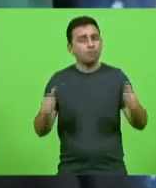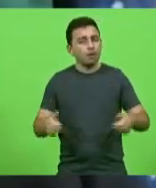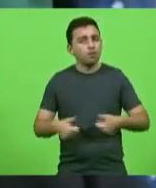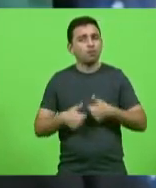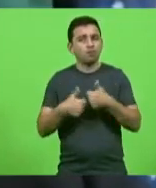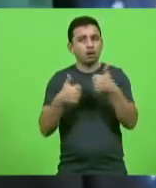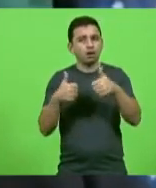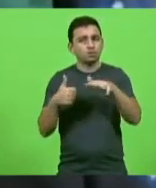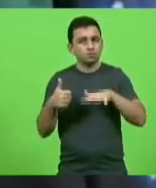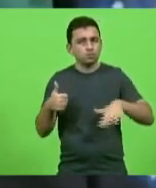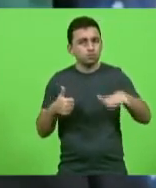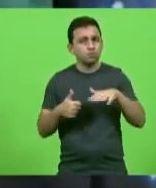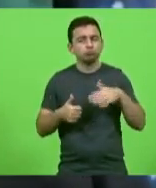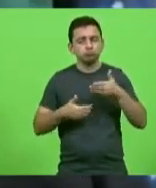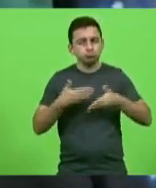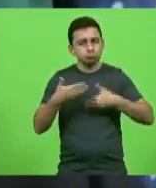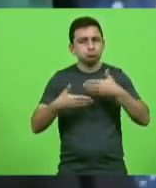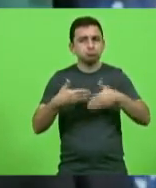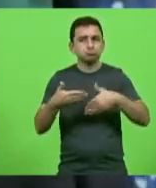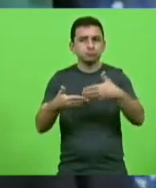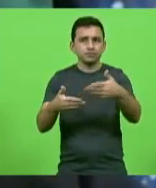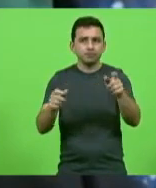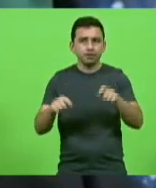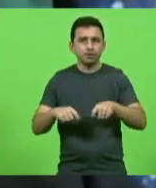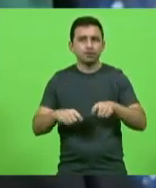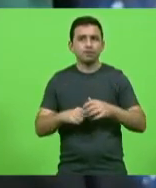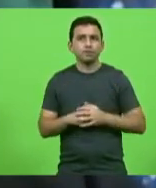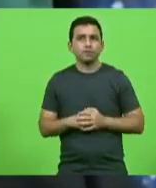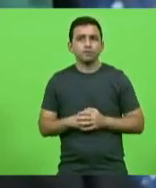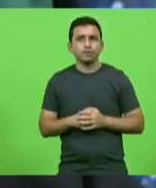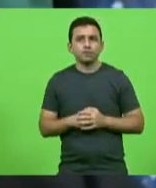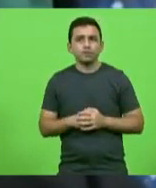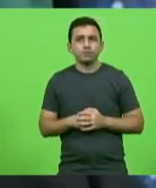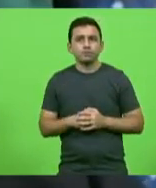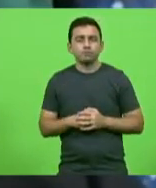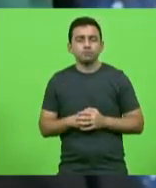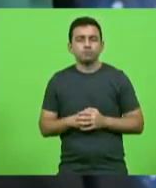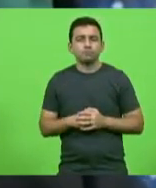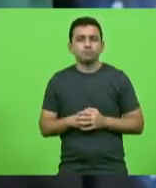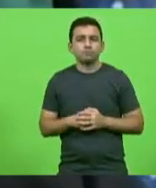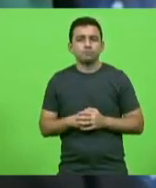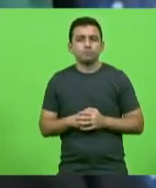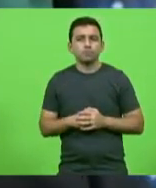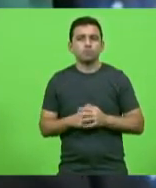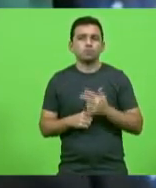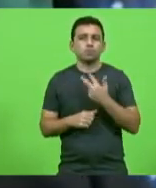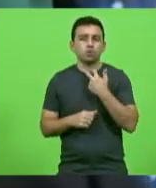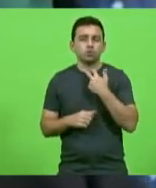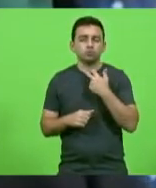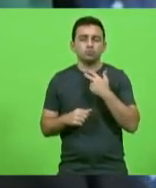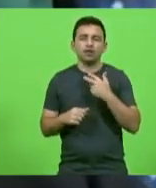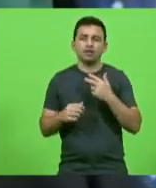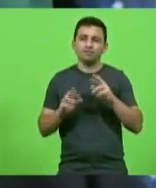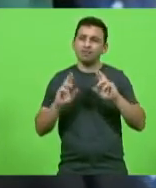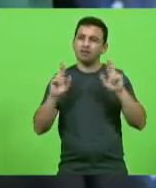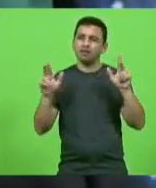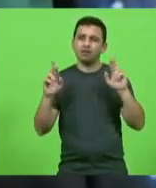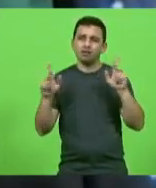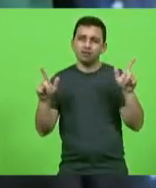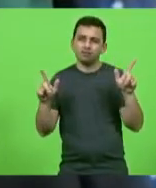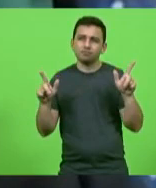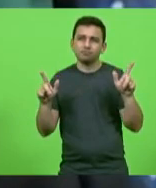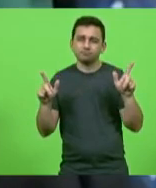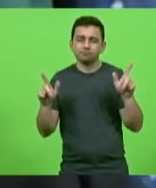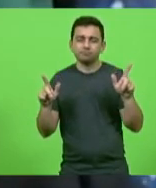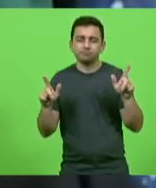a serem colocados comprar um e não se deve olvidar a ver mais a situação a cripta anormal